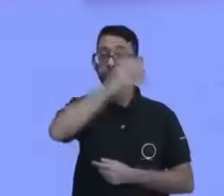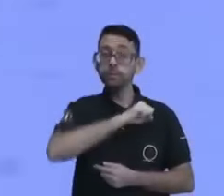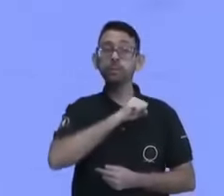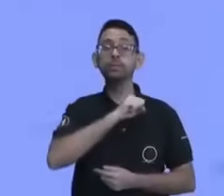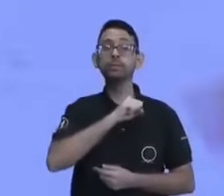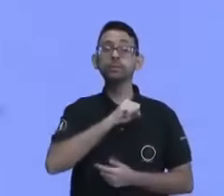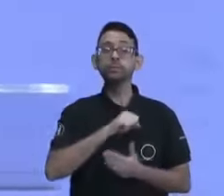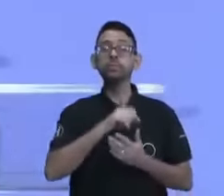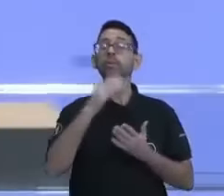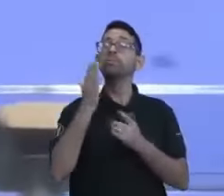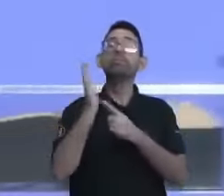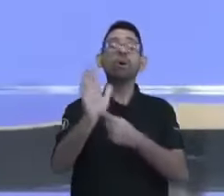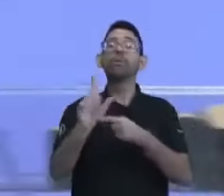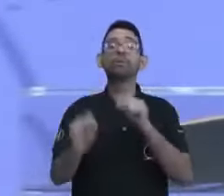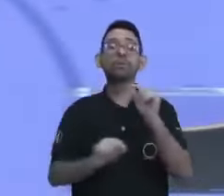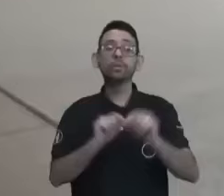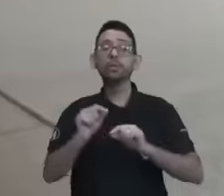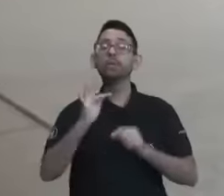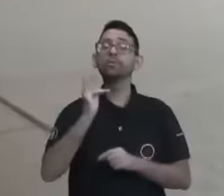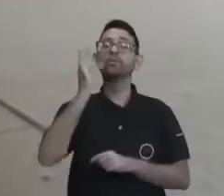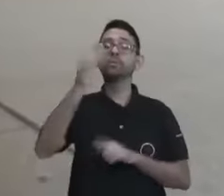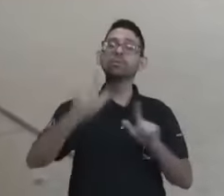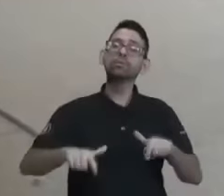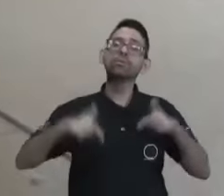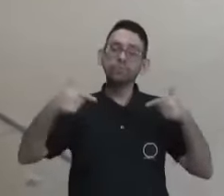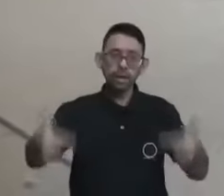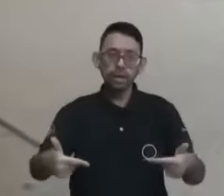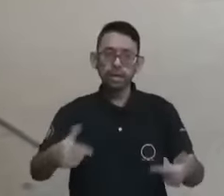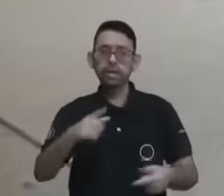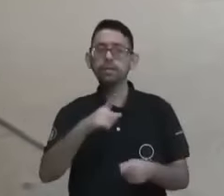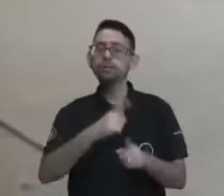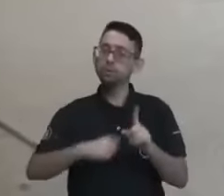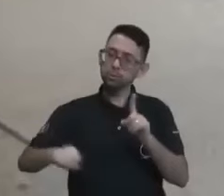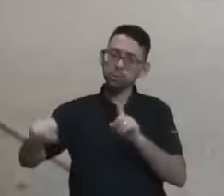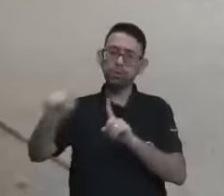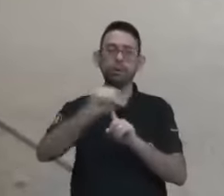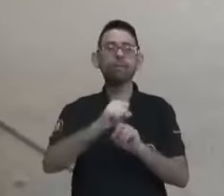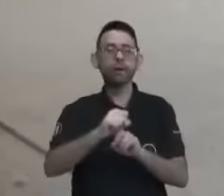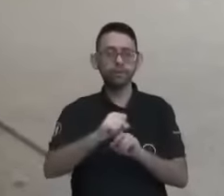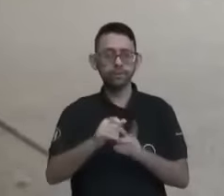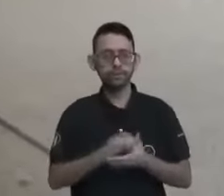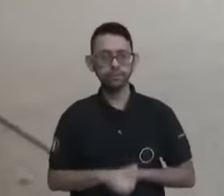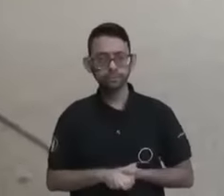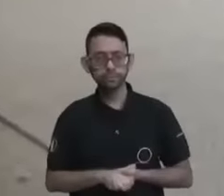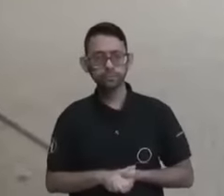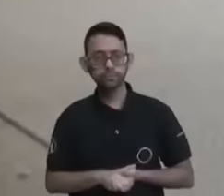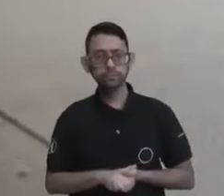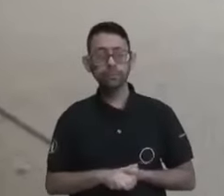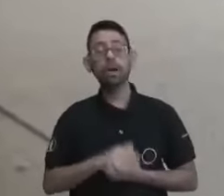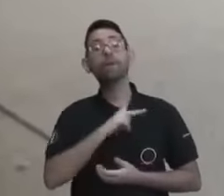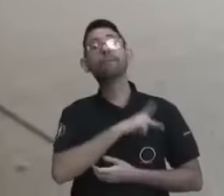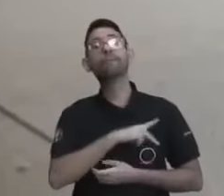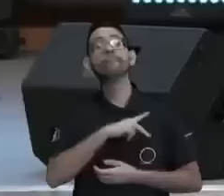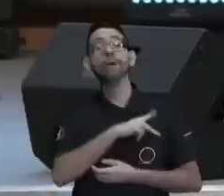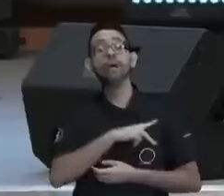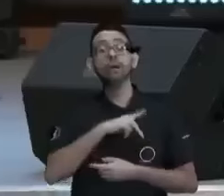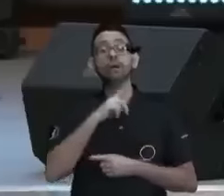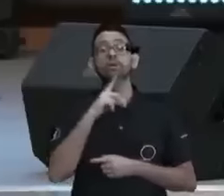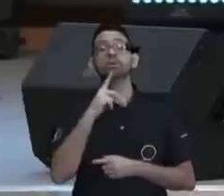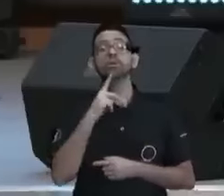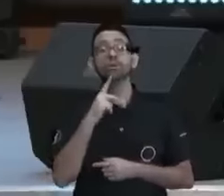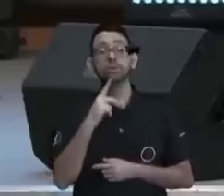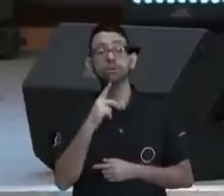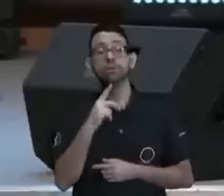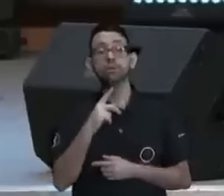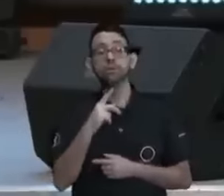sociedade e tuas atitudes E aí Paulo vai dizer nesse mesmo Versículo eu temo